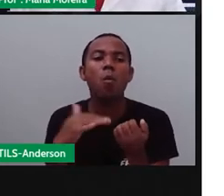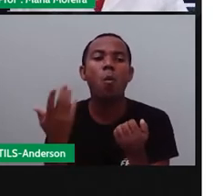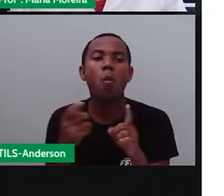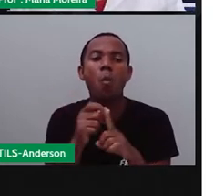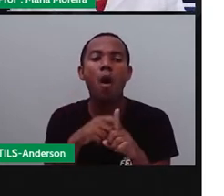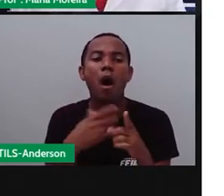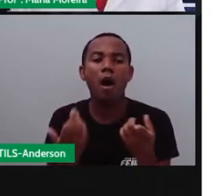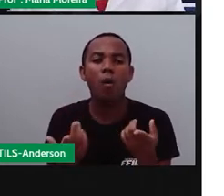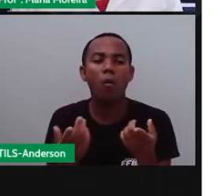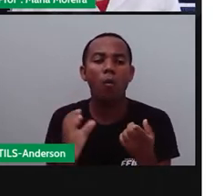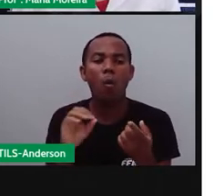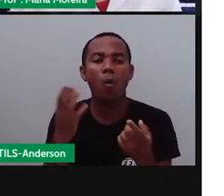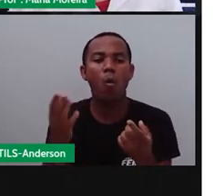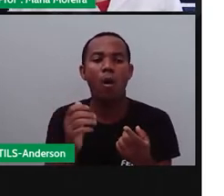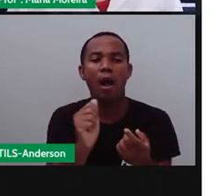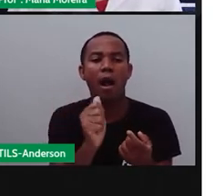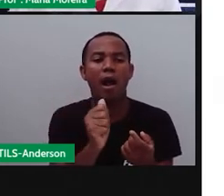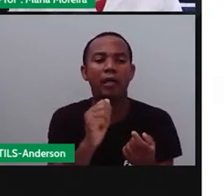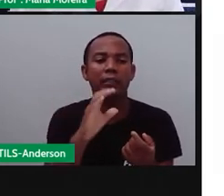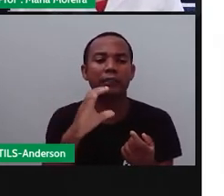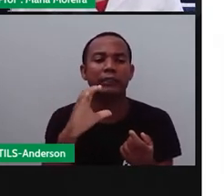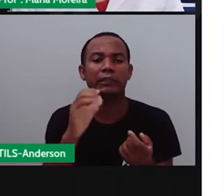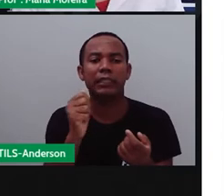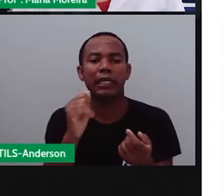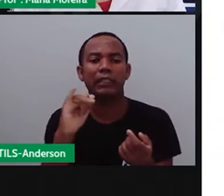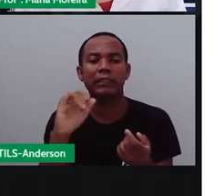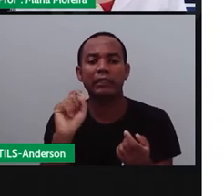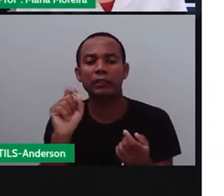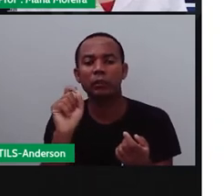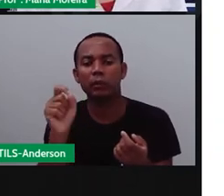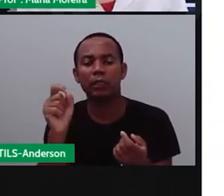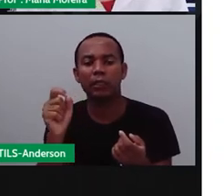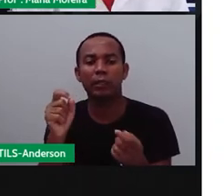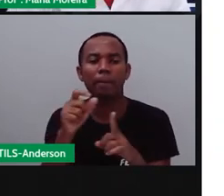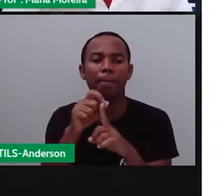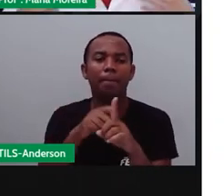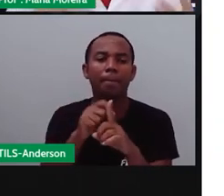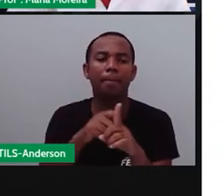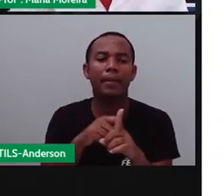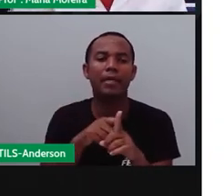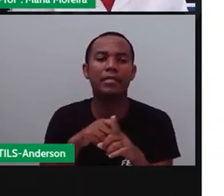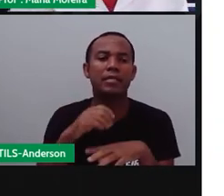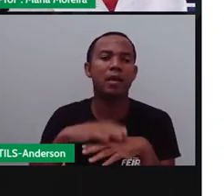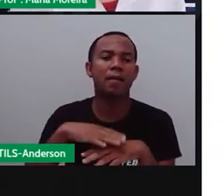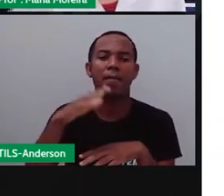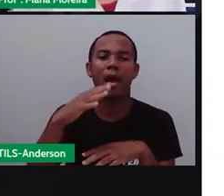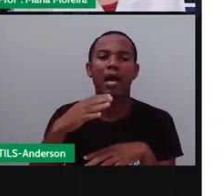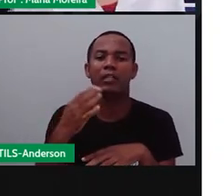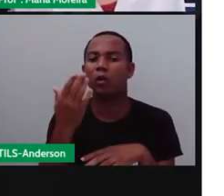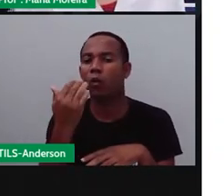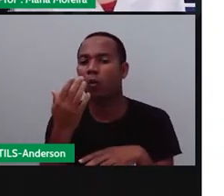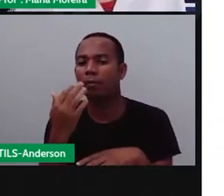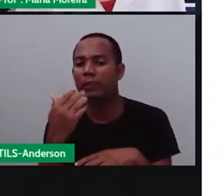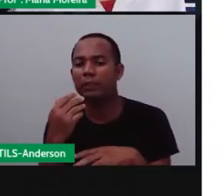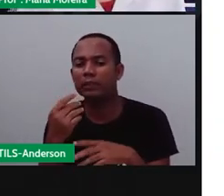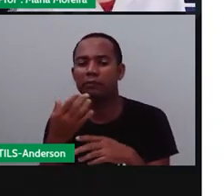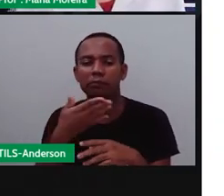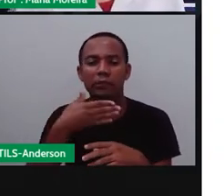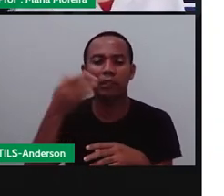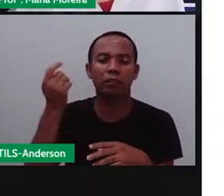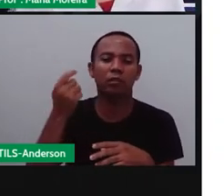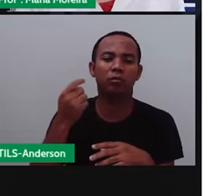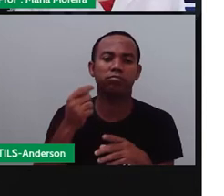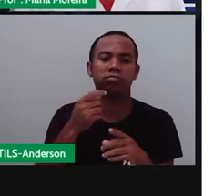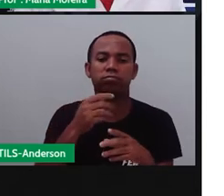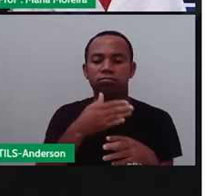não tem abóbora. Então, os organizadores dos festejos, eles precisam se atentar, prestar atenção às características e ao ciclo